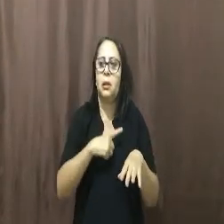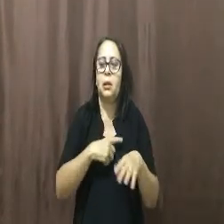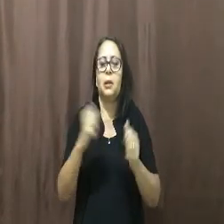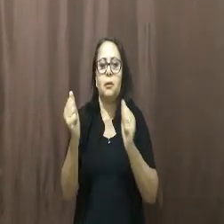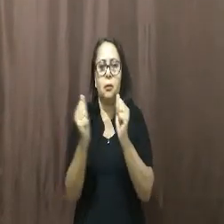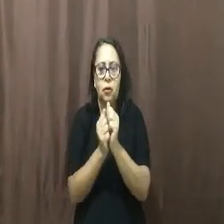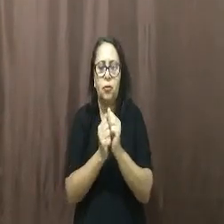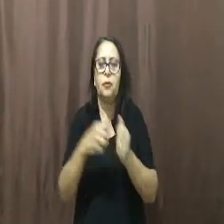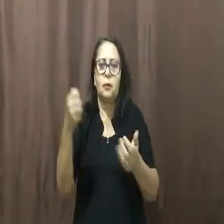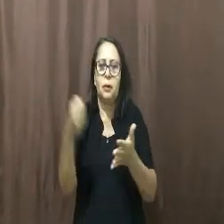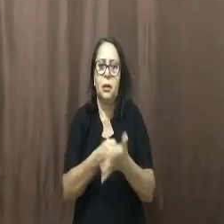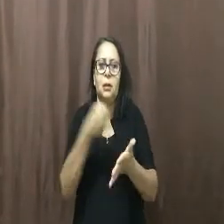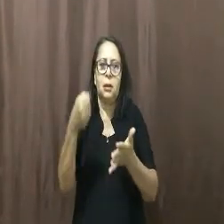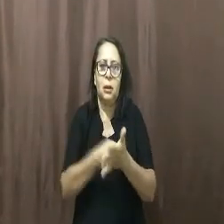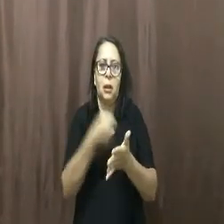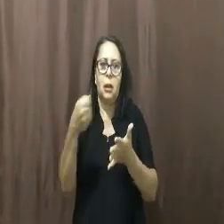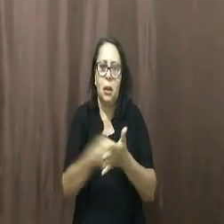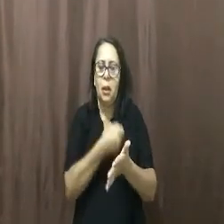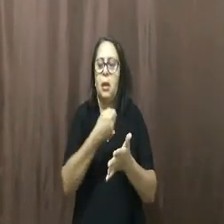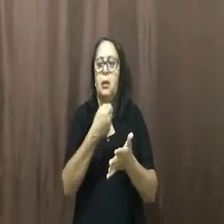estão antenados